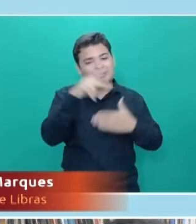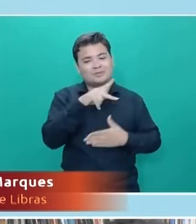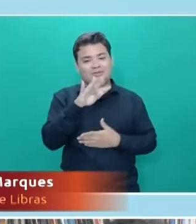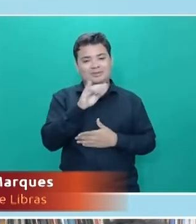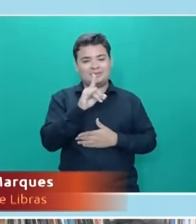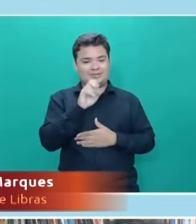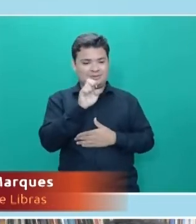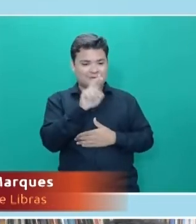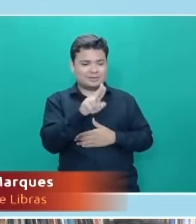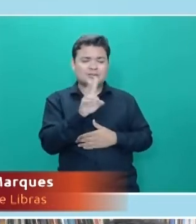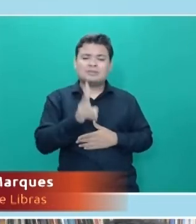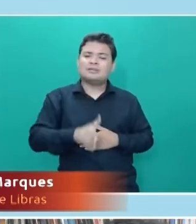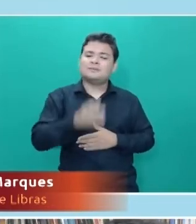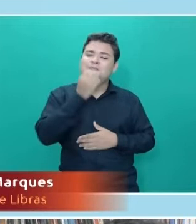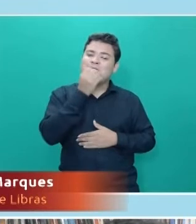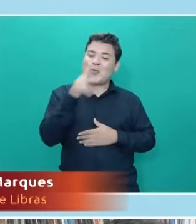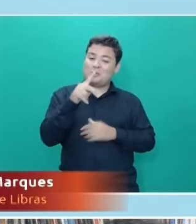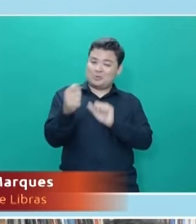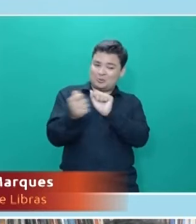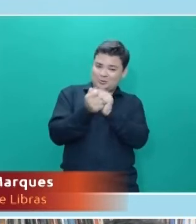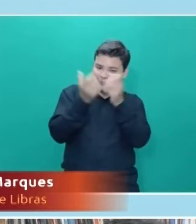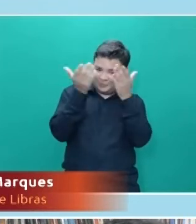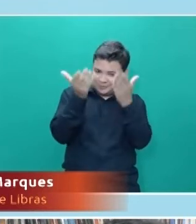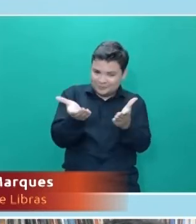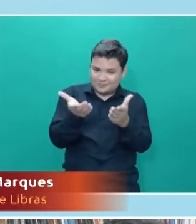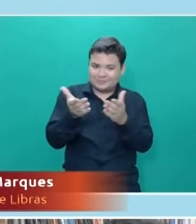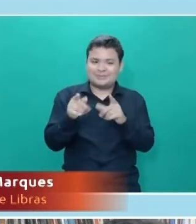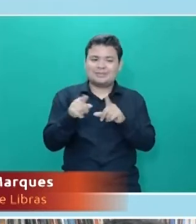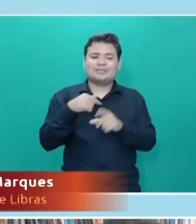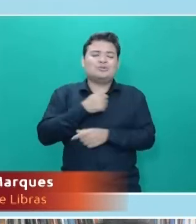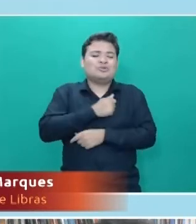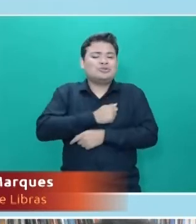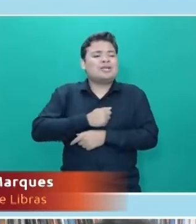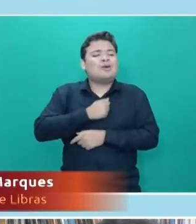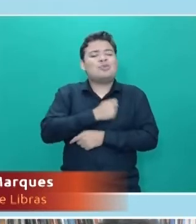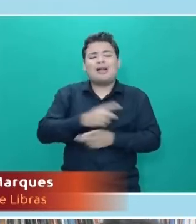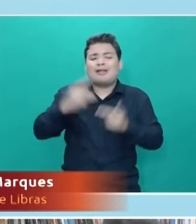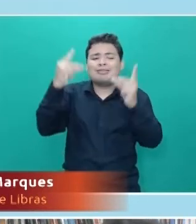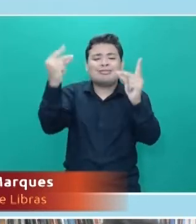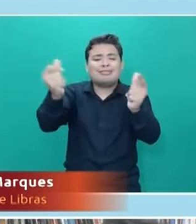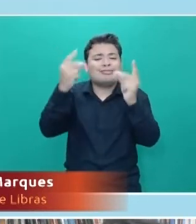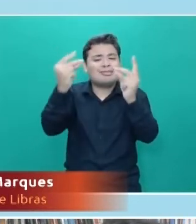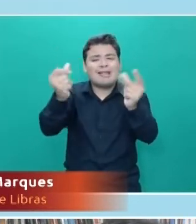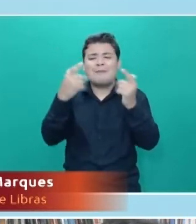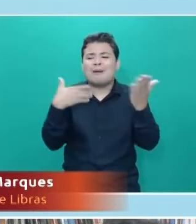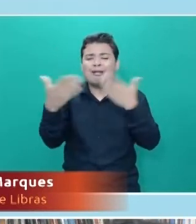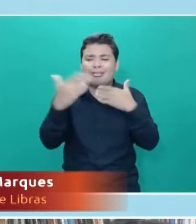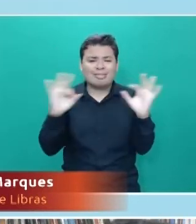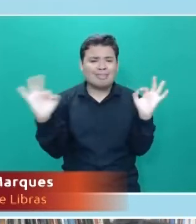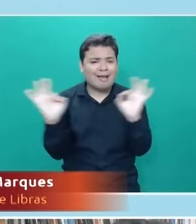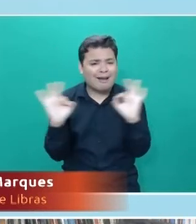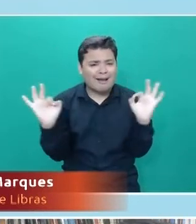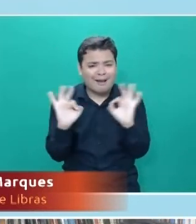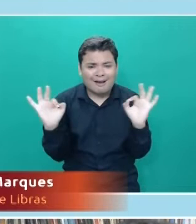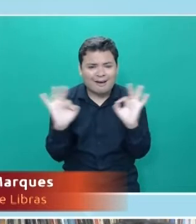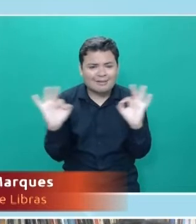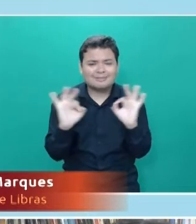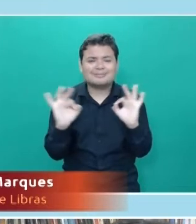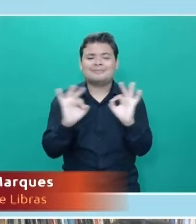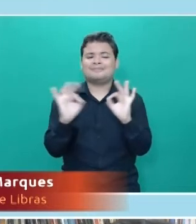bom contar com um professor aqui. Estava com saudade já, professor, fazia tempo que a gente não conversava. Sim, muito bom,